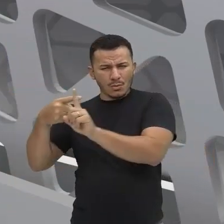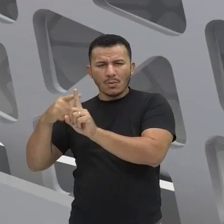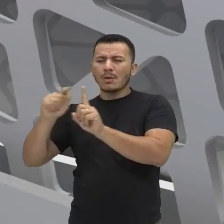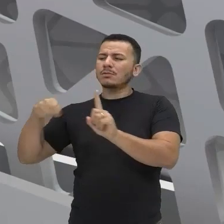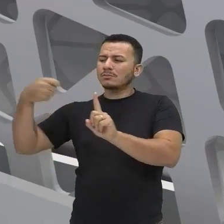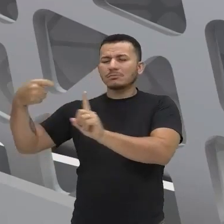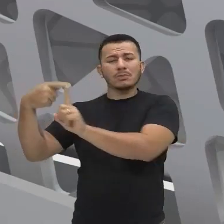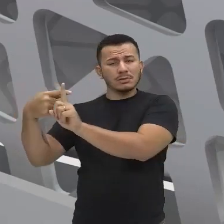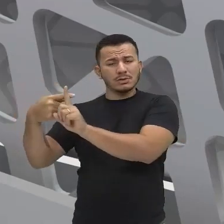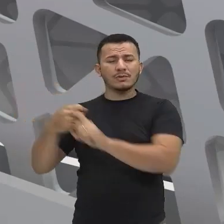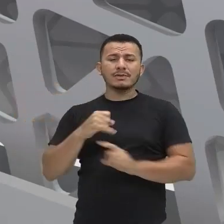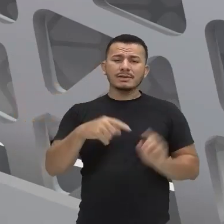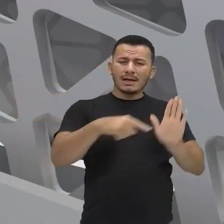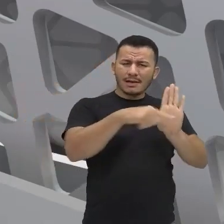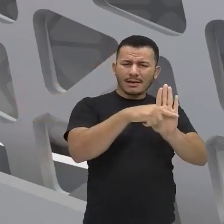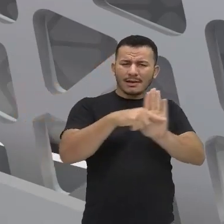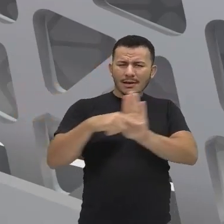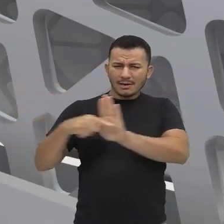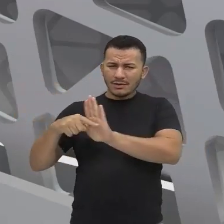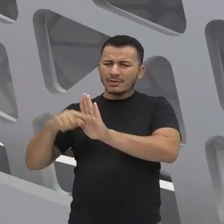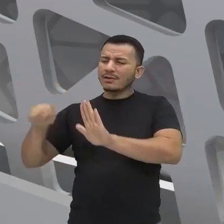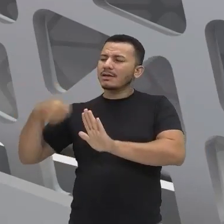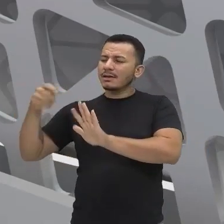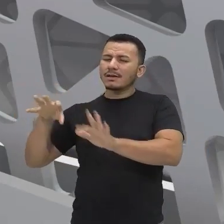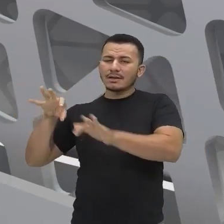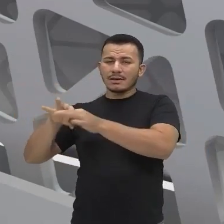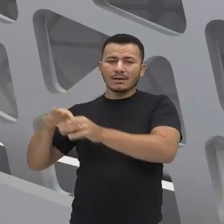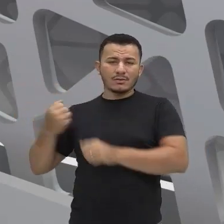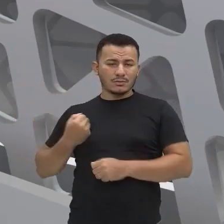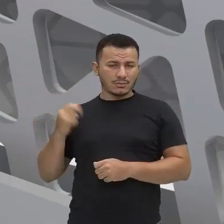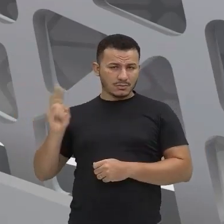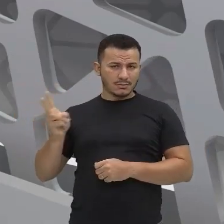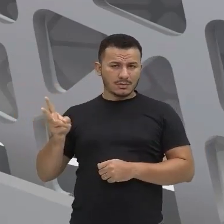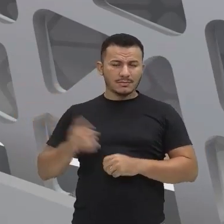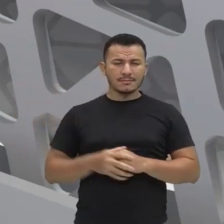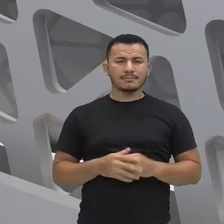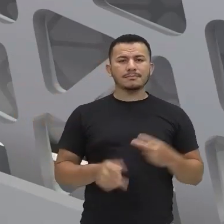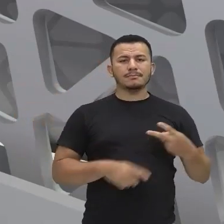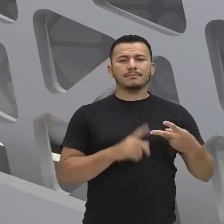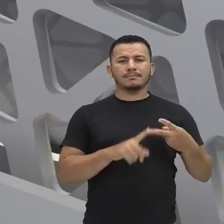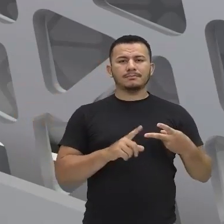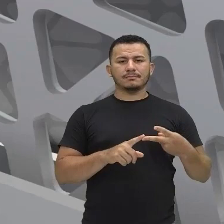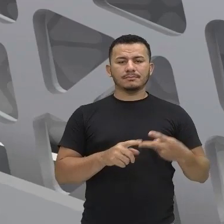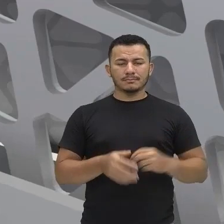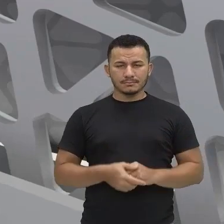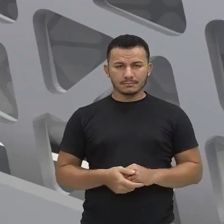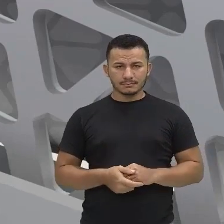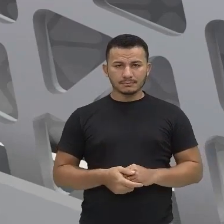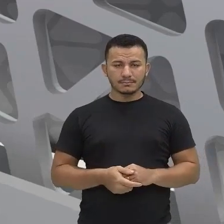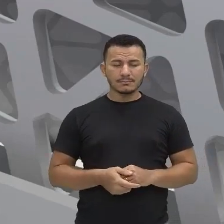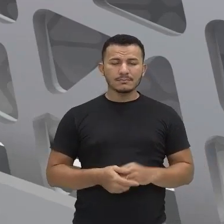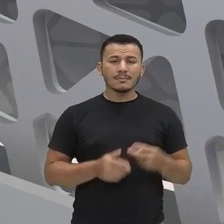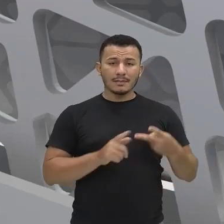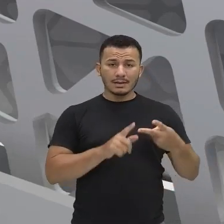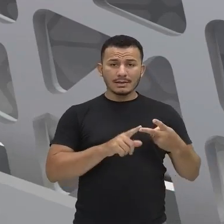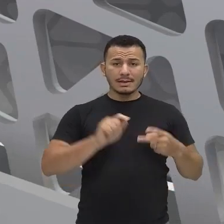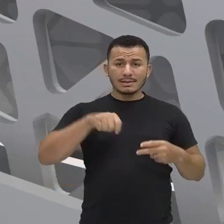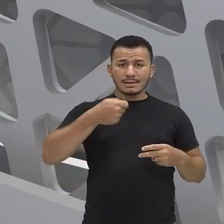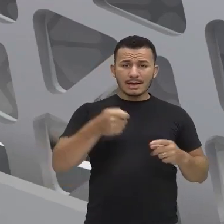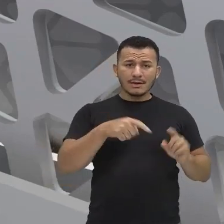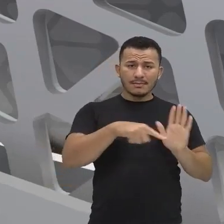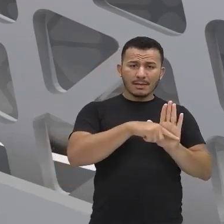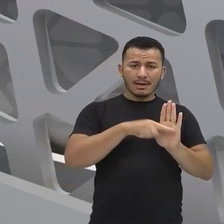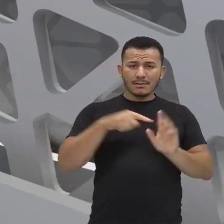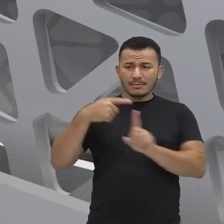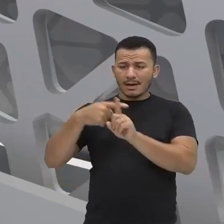turma é negativa, o sinal que vai ficar lá é negativo. Segundo caso, qual é o segundo caso? Os sinais são